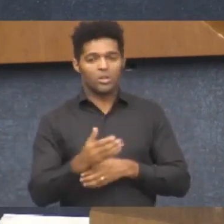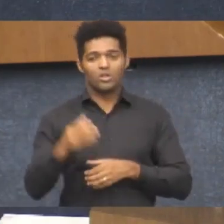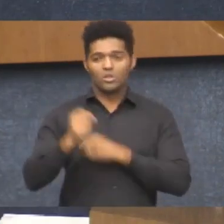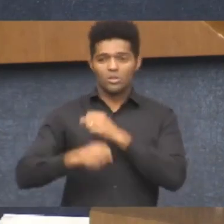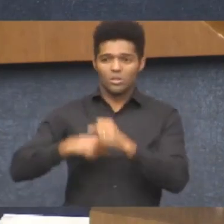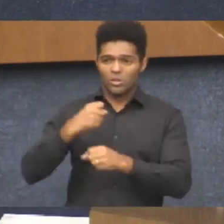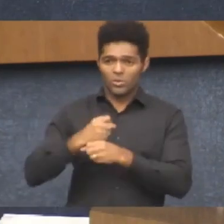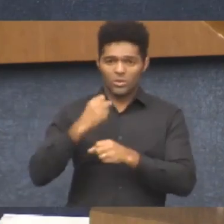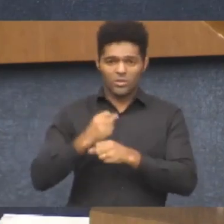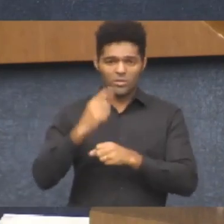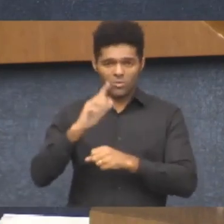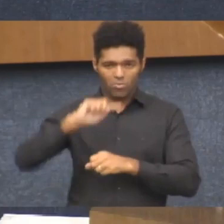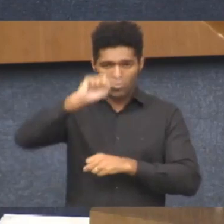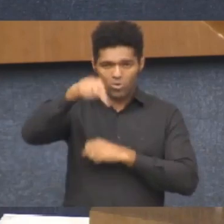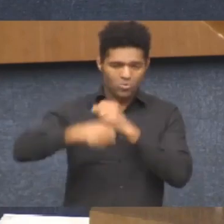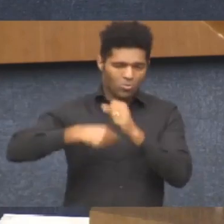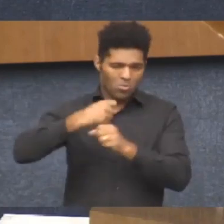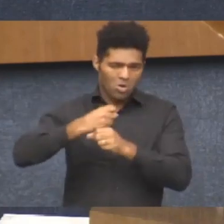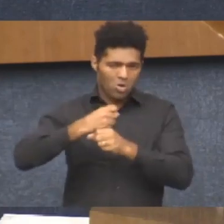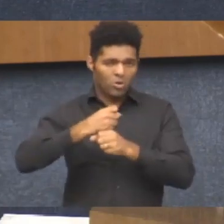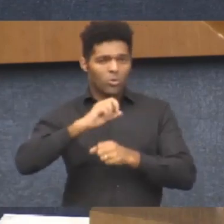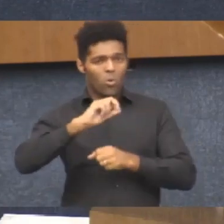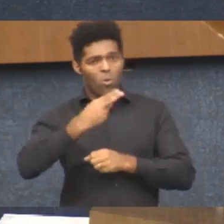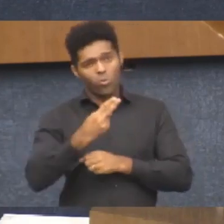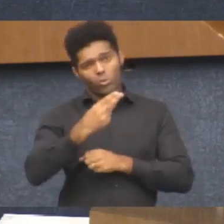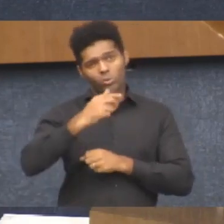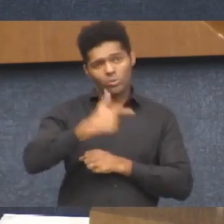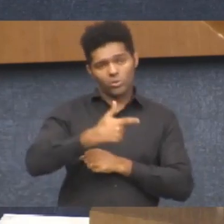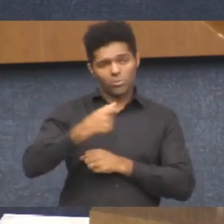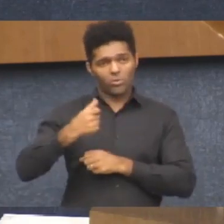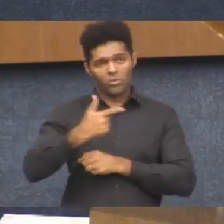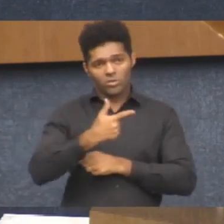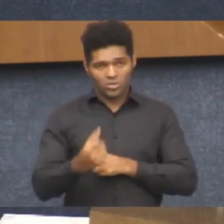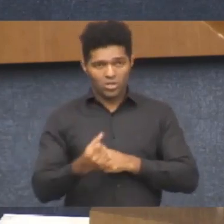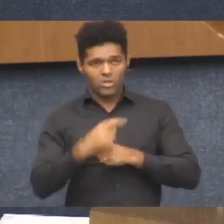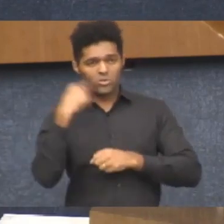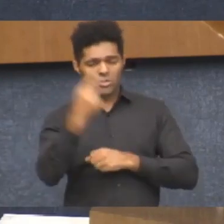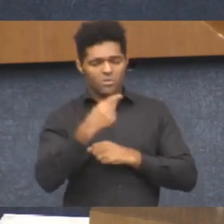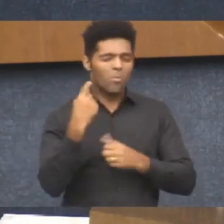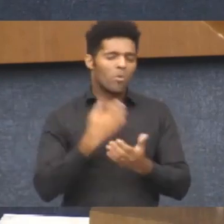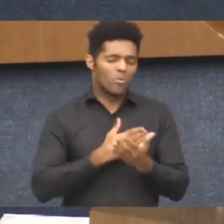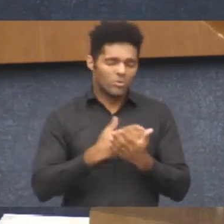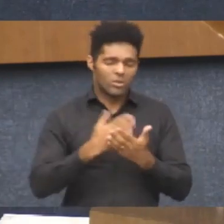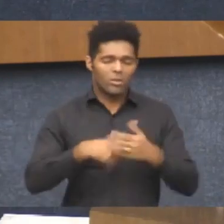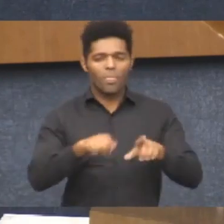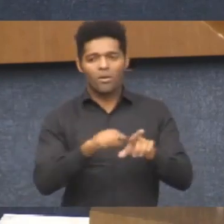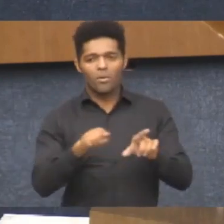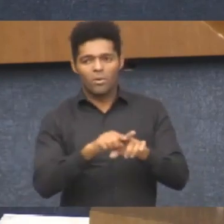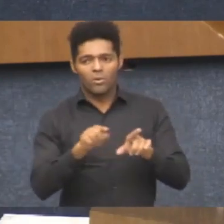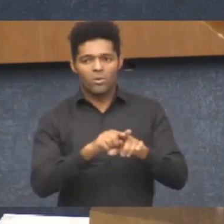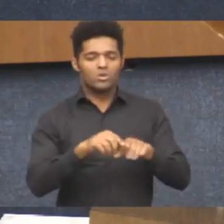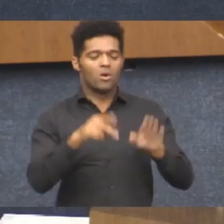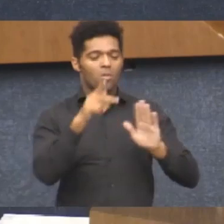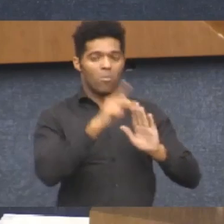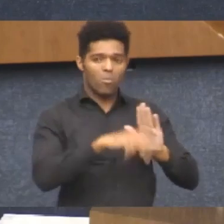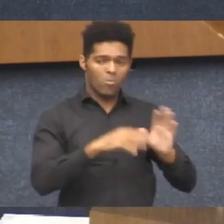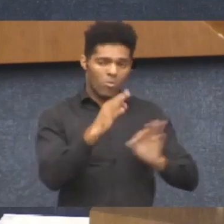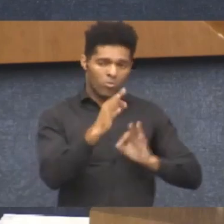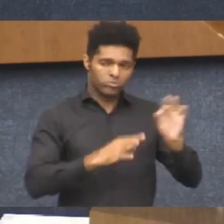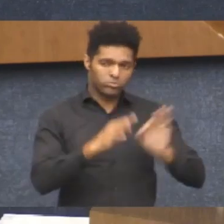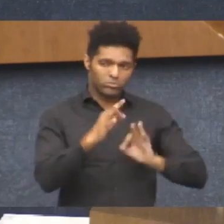máximo no próximo, a gente consegue lançar e abrir o nosso primeiro programa de residência em medicina de família e comunidade,